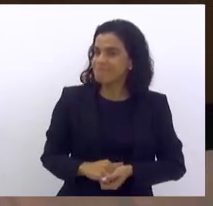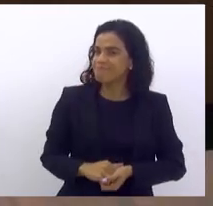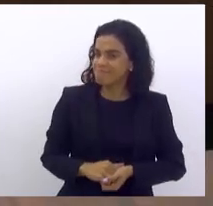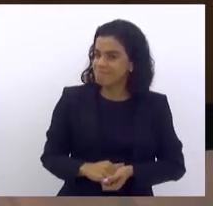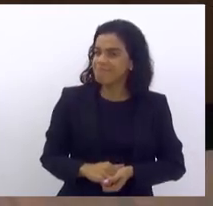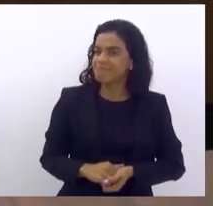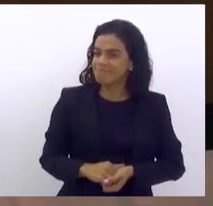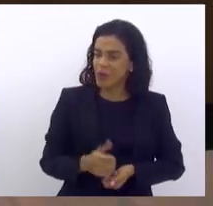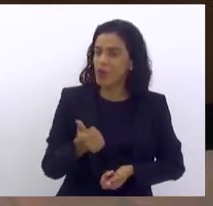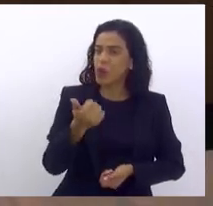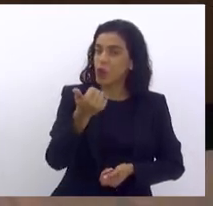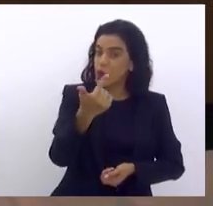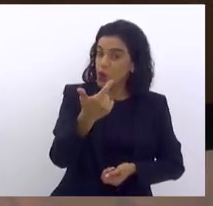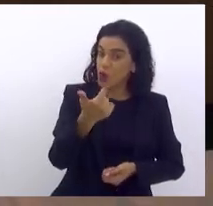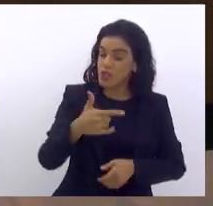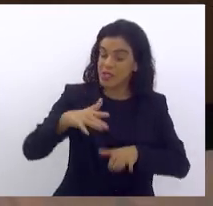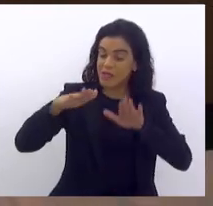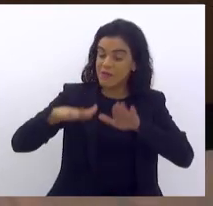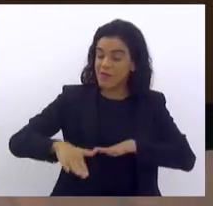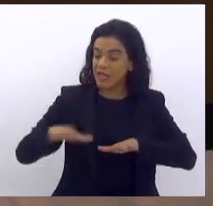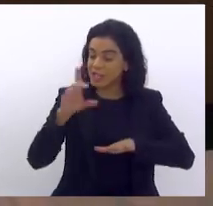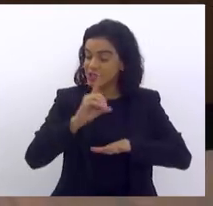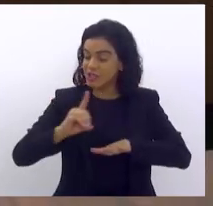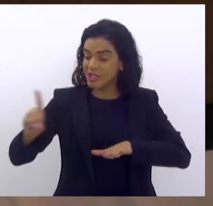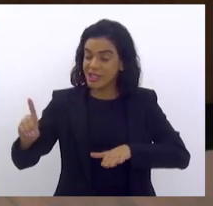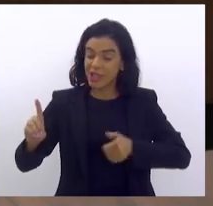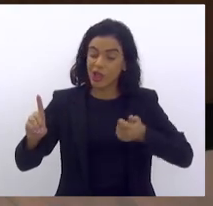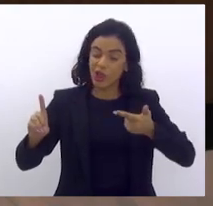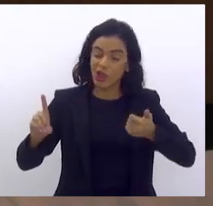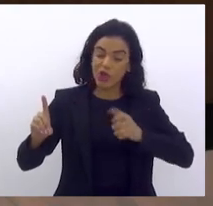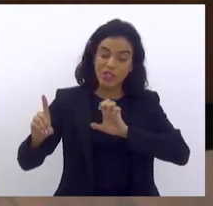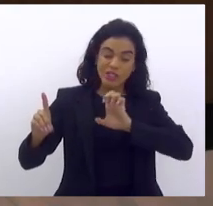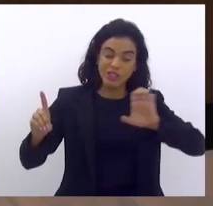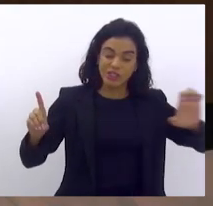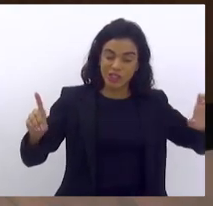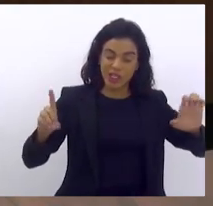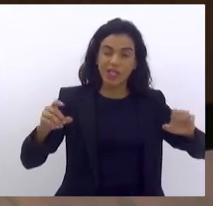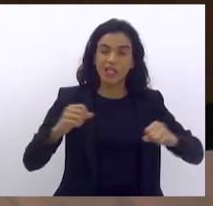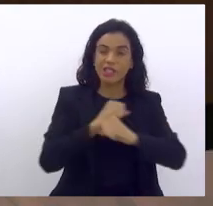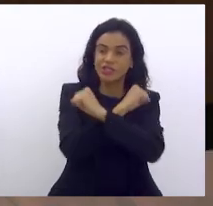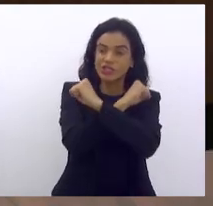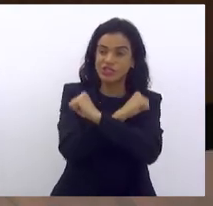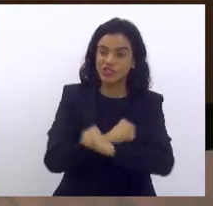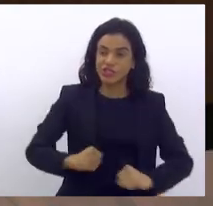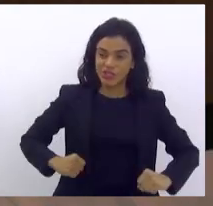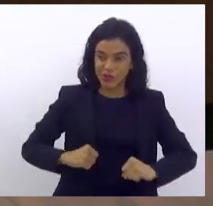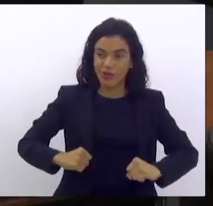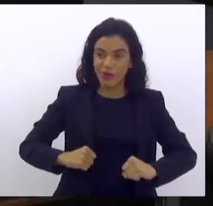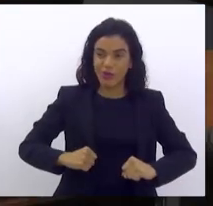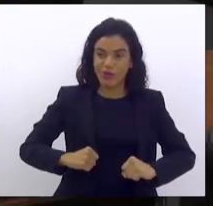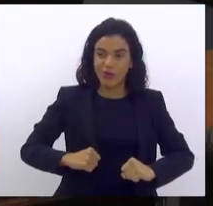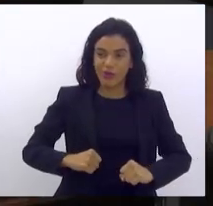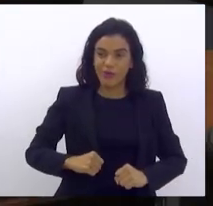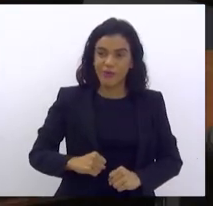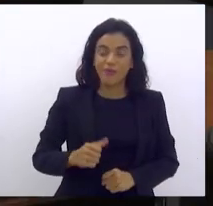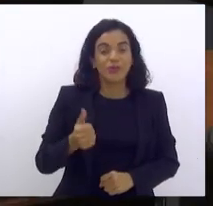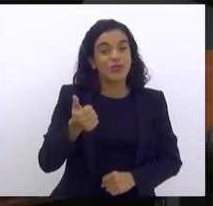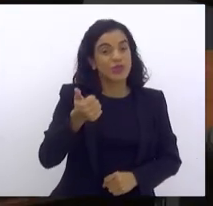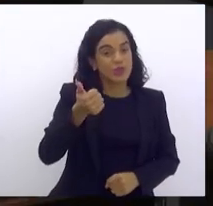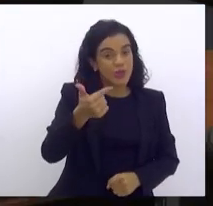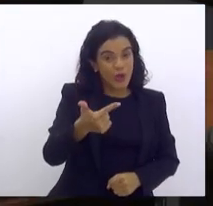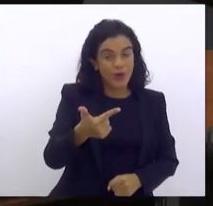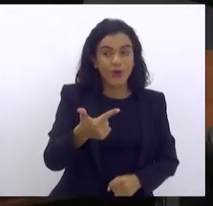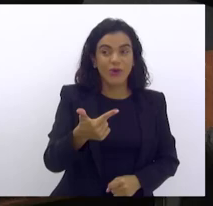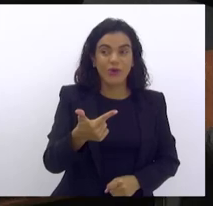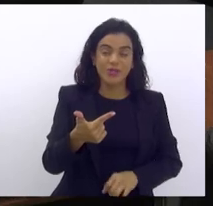São os 12 que ficam à direita e os 12 que ficam à esquerda de Xangô. 11 homens e um segredo, né? 12